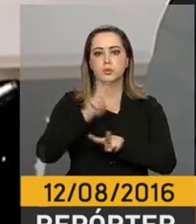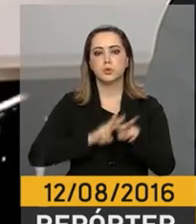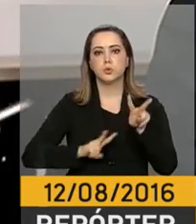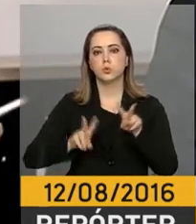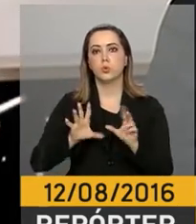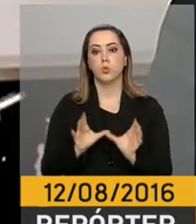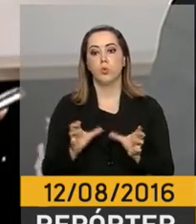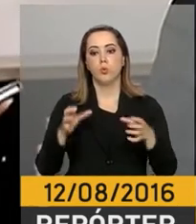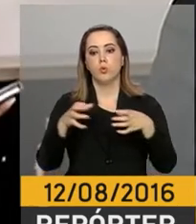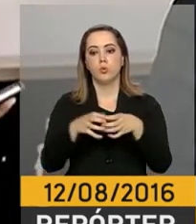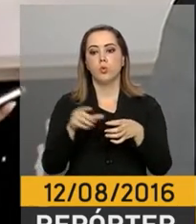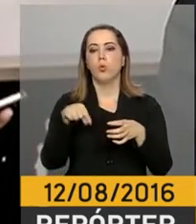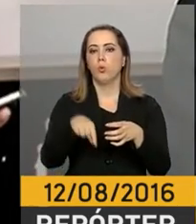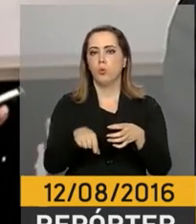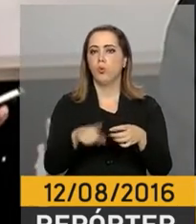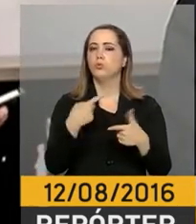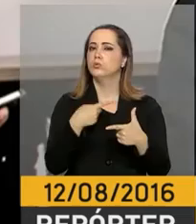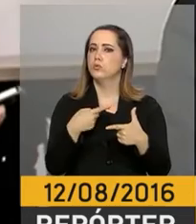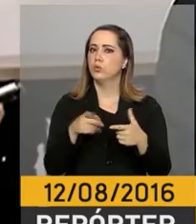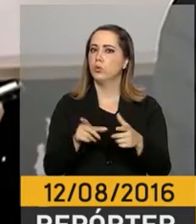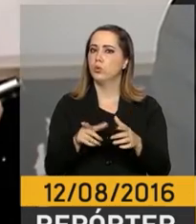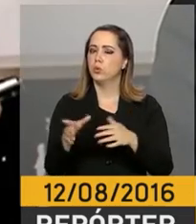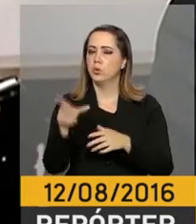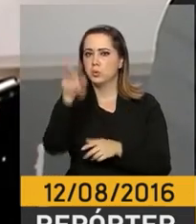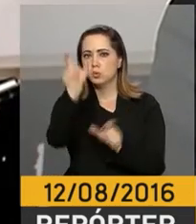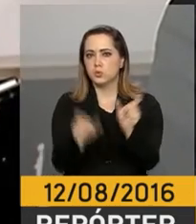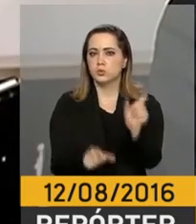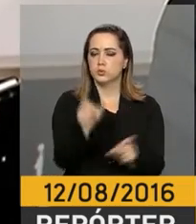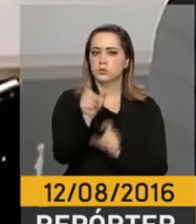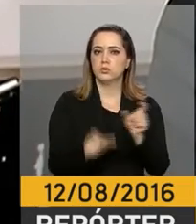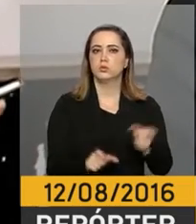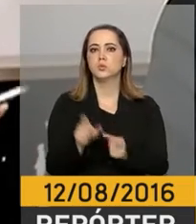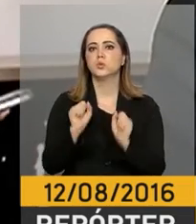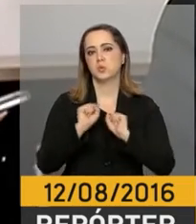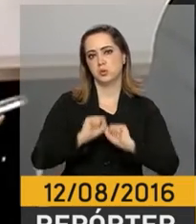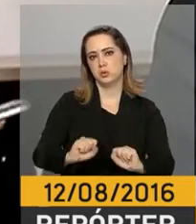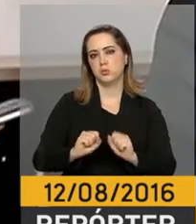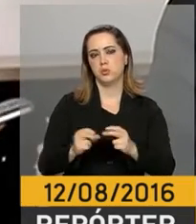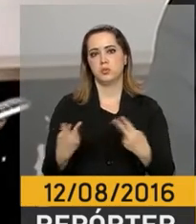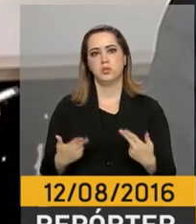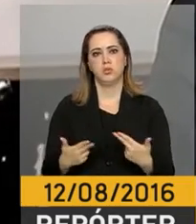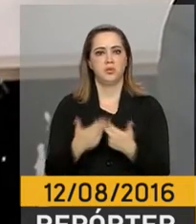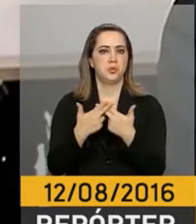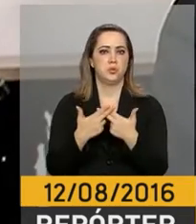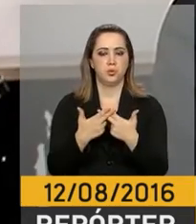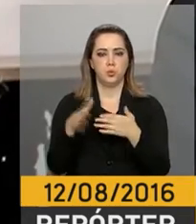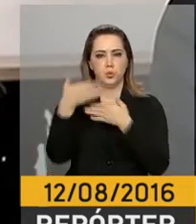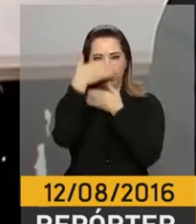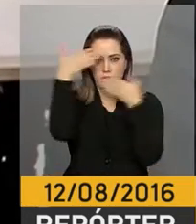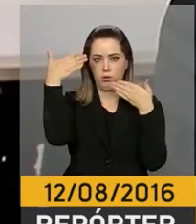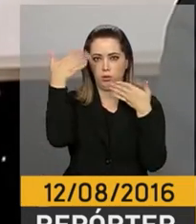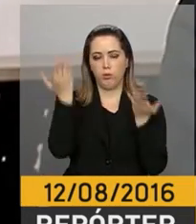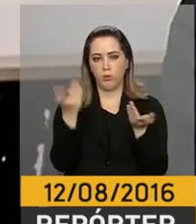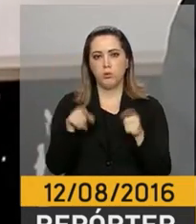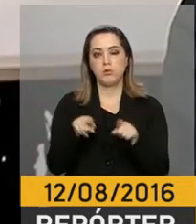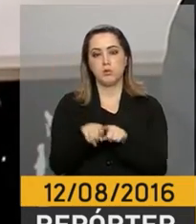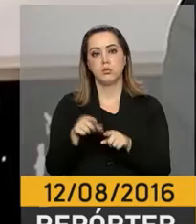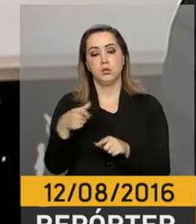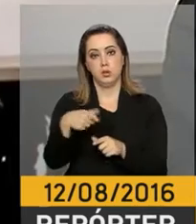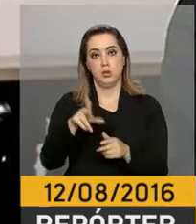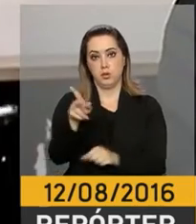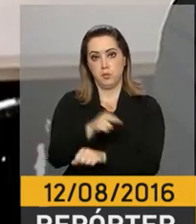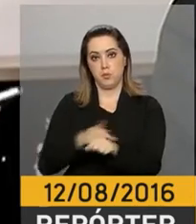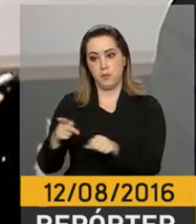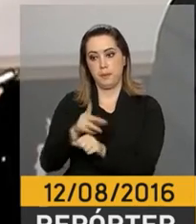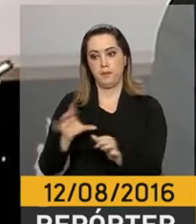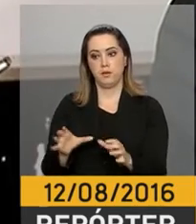uma rede de eventuais envolvidos com terrorismo religioso. Nós conseguimos. Países menores,